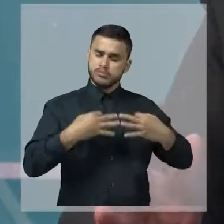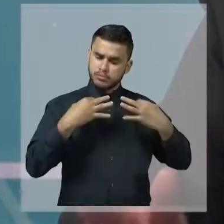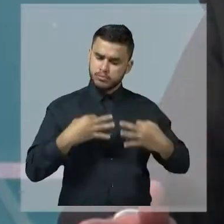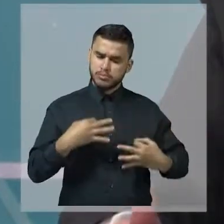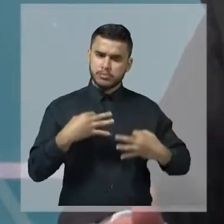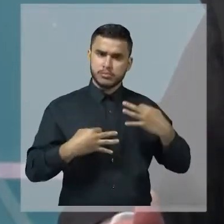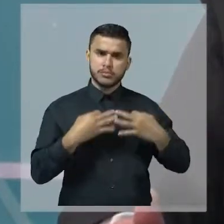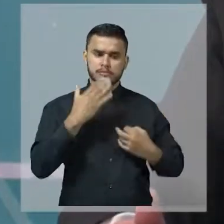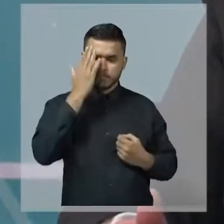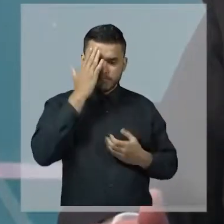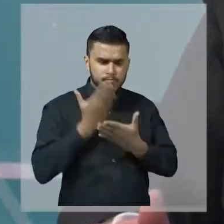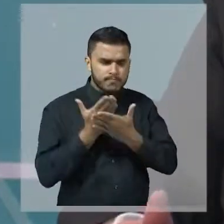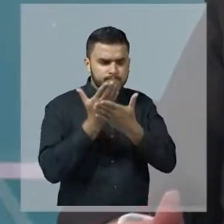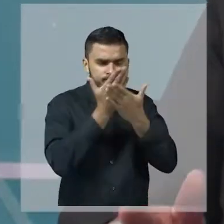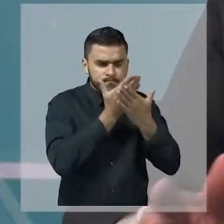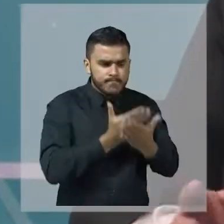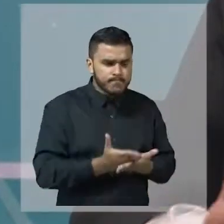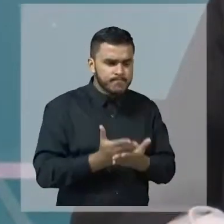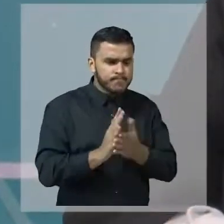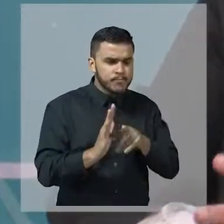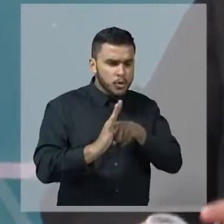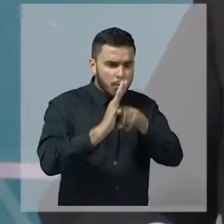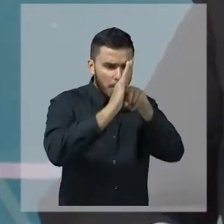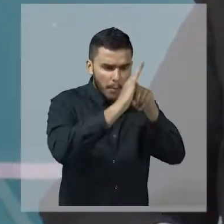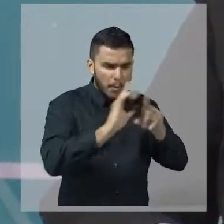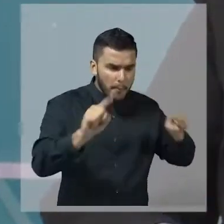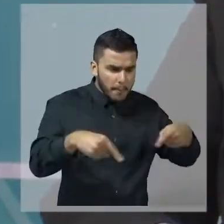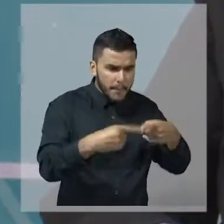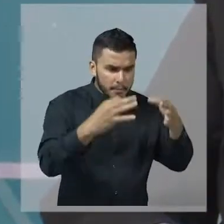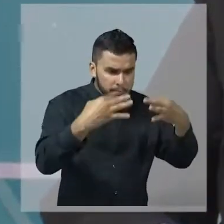com cientificidade. Agora, veja bem,